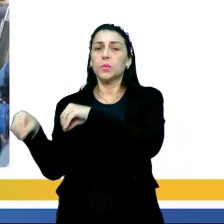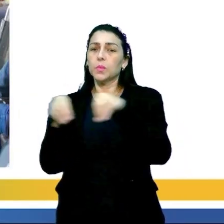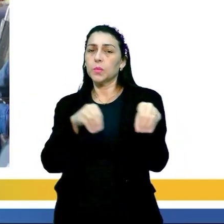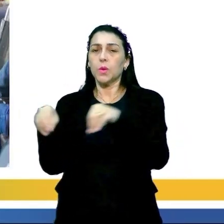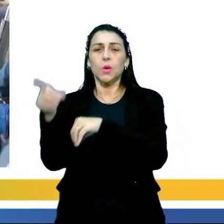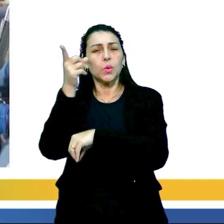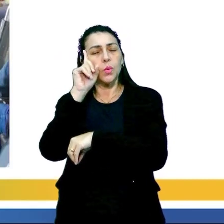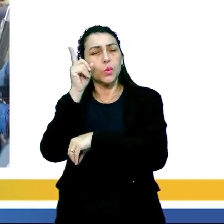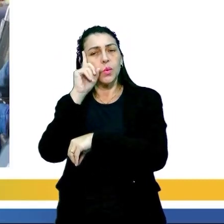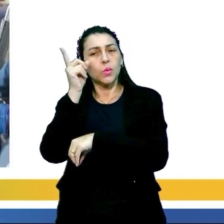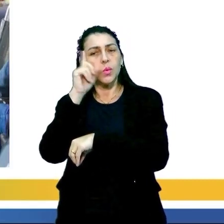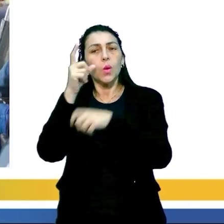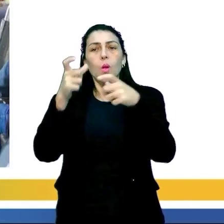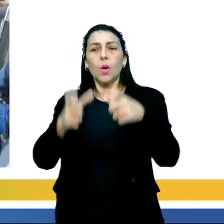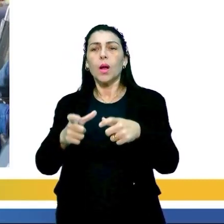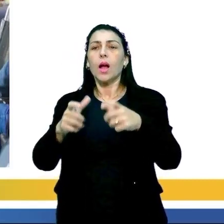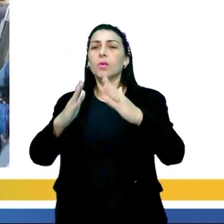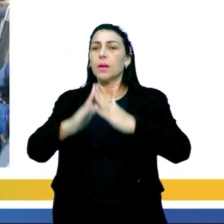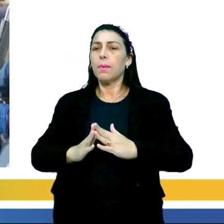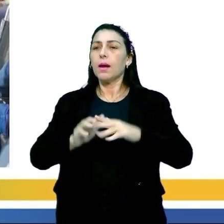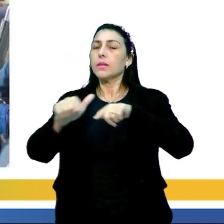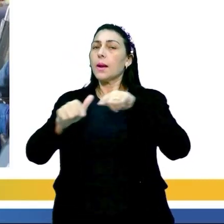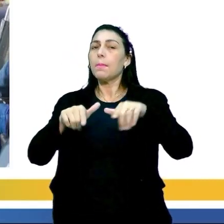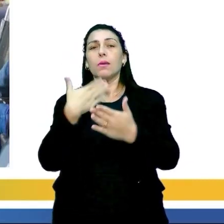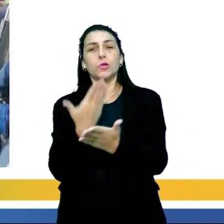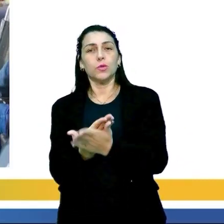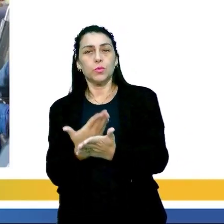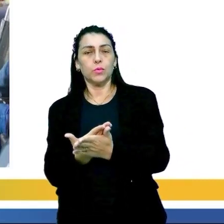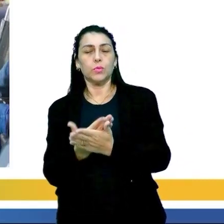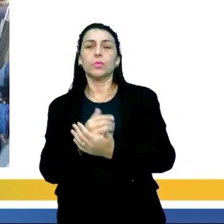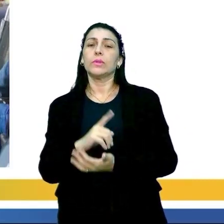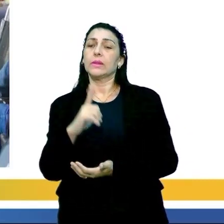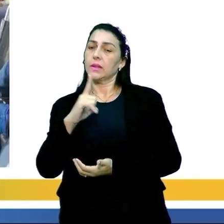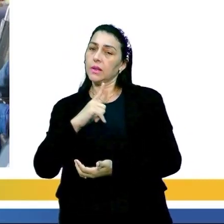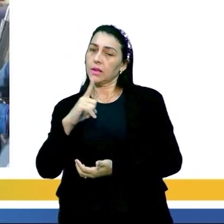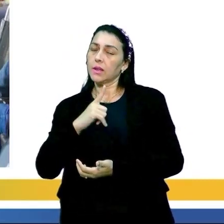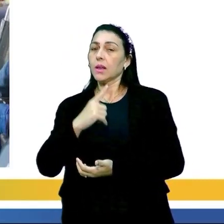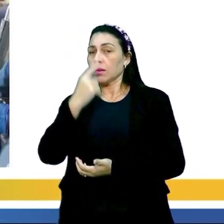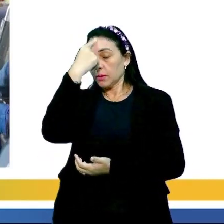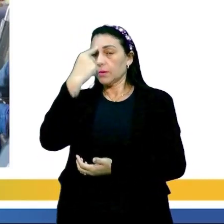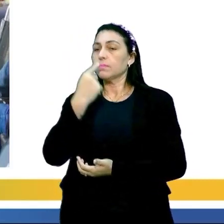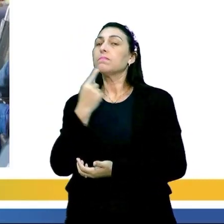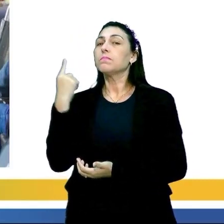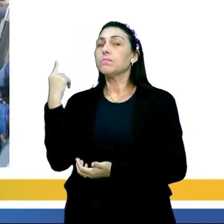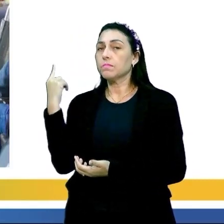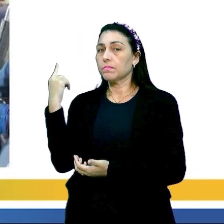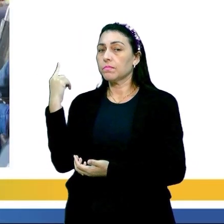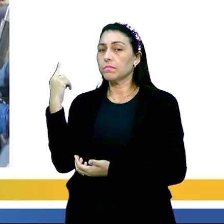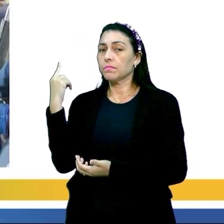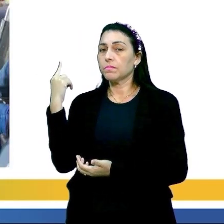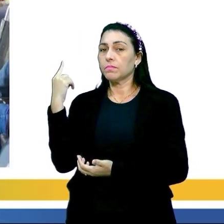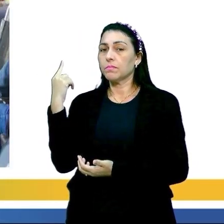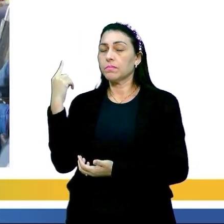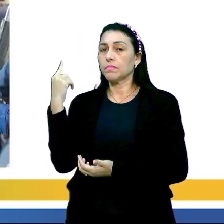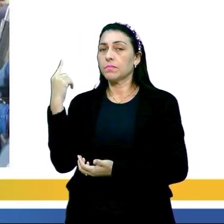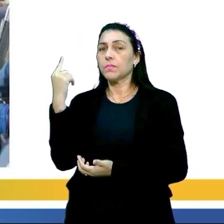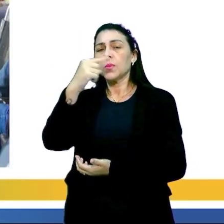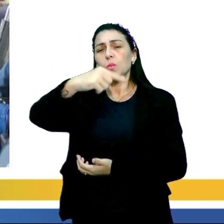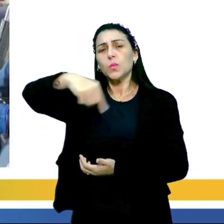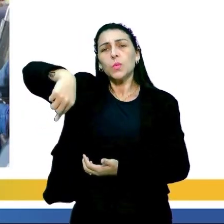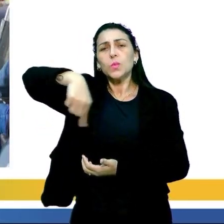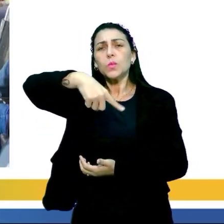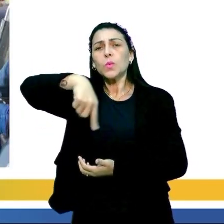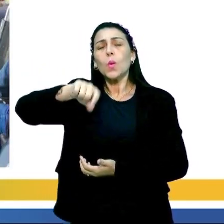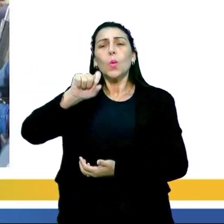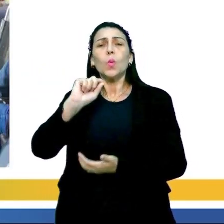Deslocamento diário entre o local de residência, trabalho e estudo. Nós temos aí na tela uma imagem de um pêndulo. O que é um pêndulo,